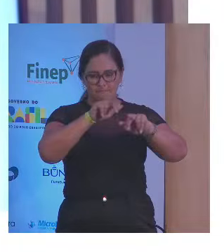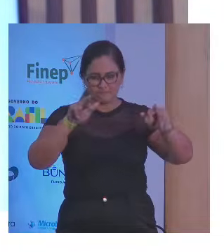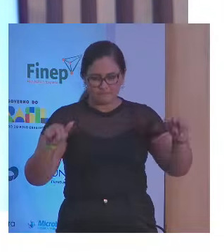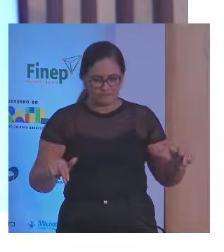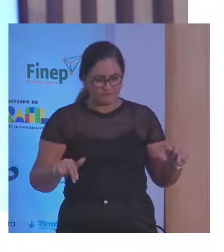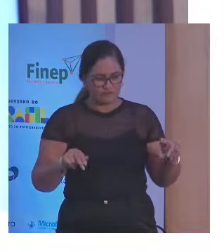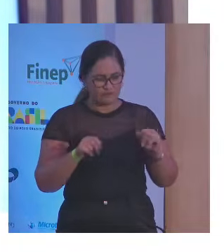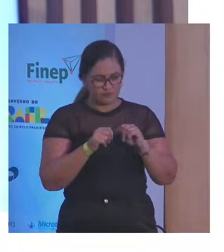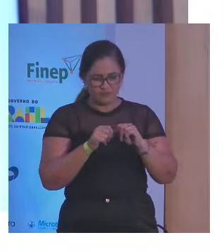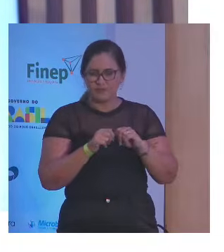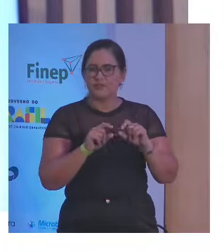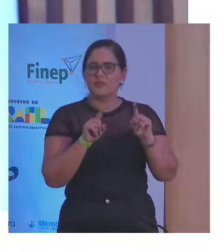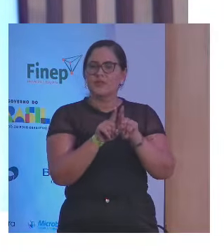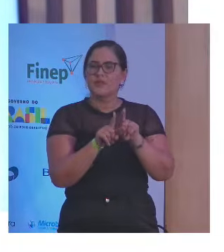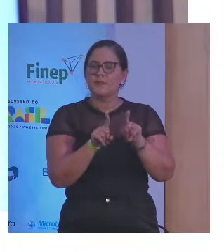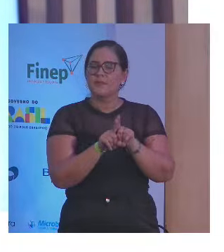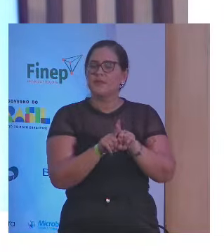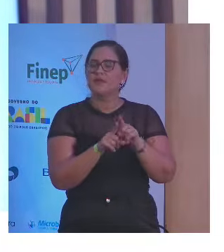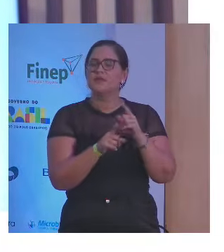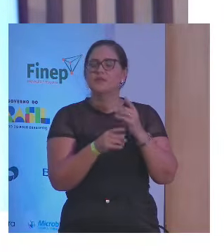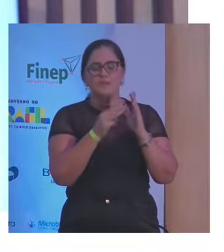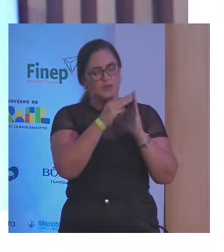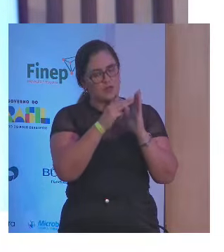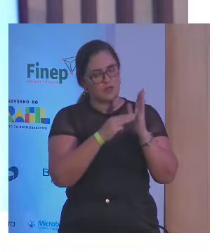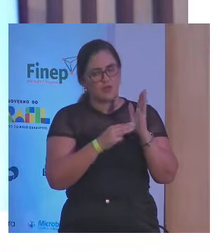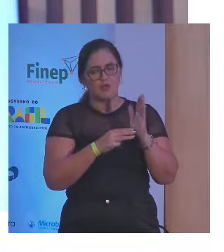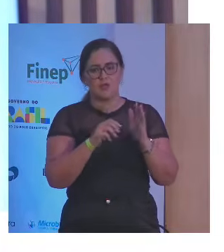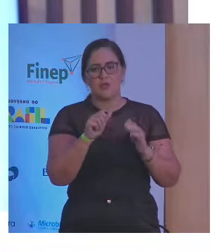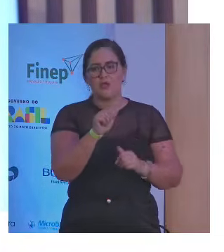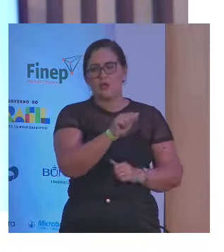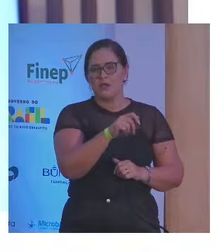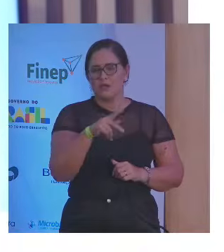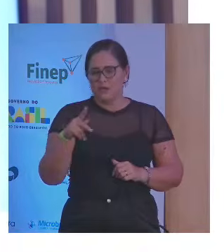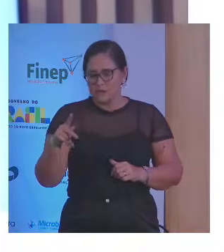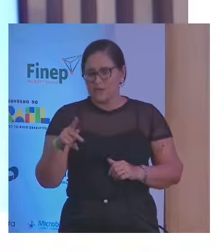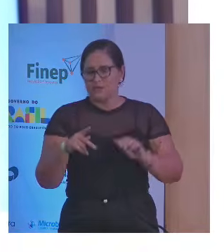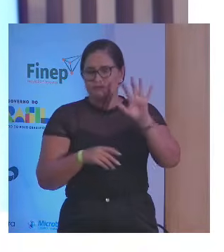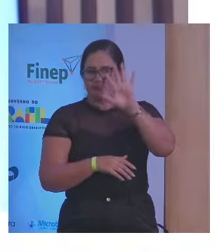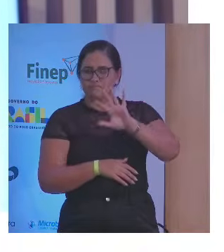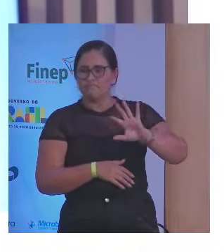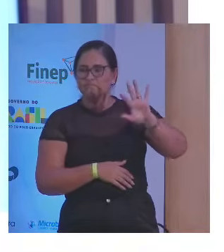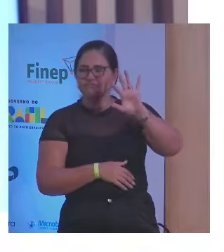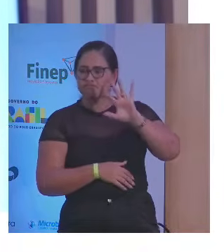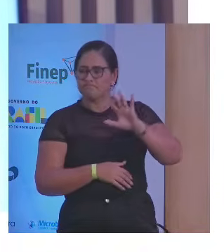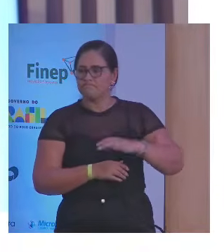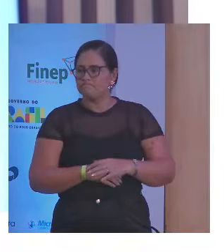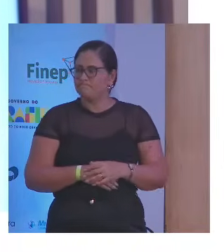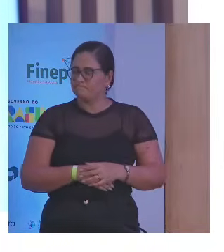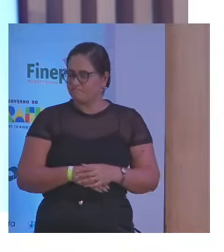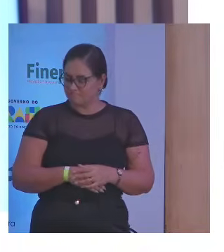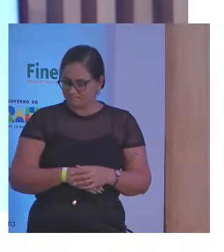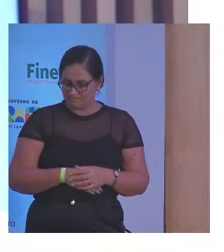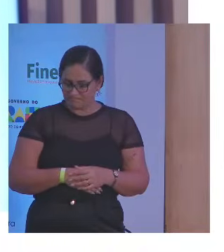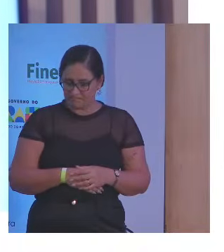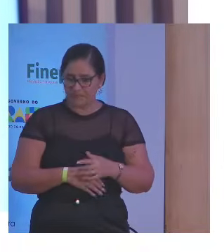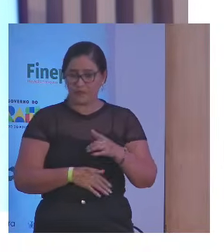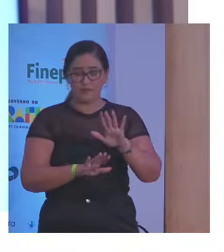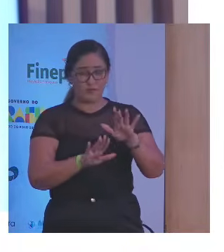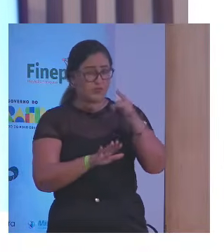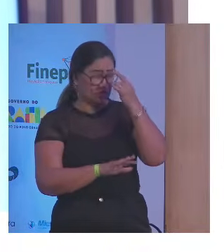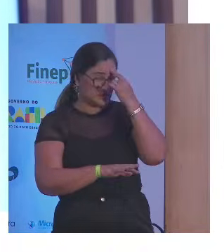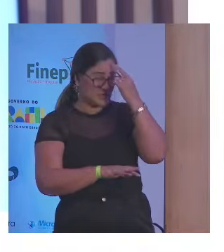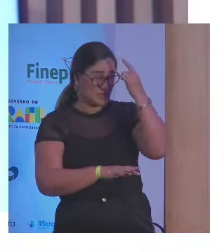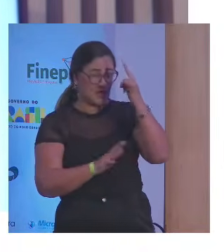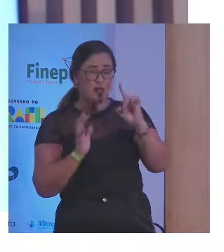e a produtividade e também a sedimentologia da plataforma continental da margem equatorial norte. Para ter uma ideia